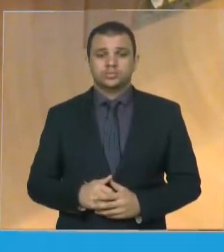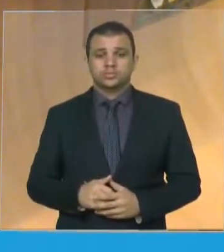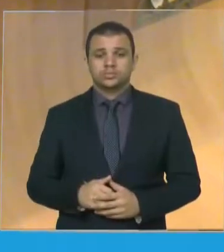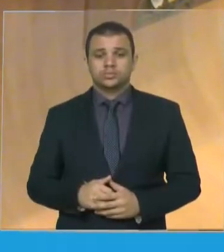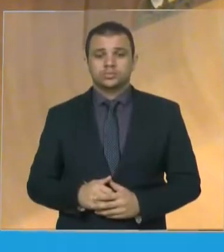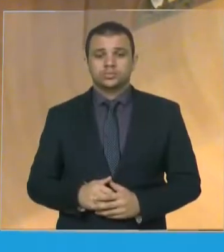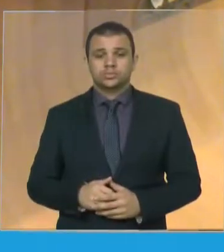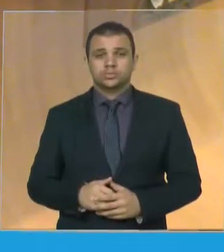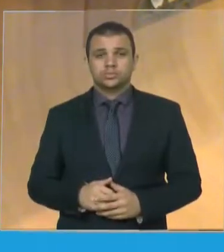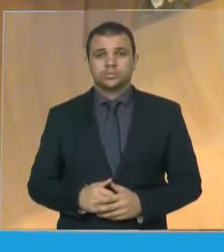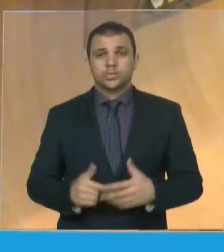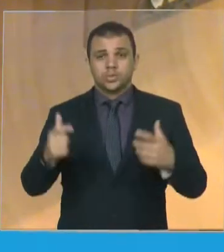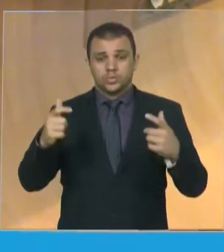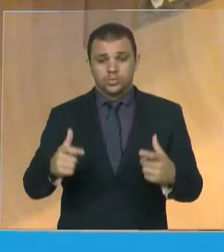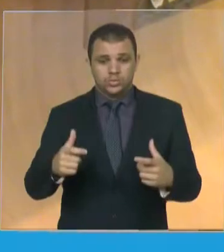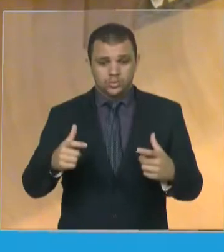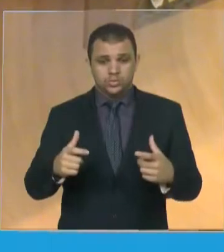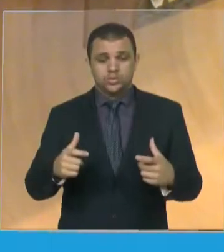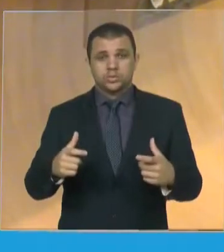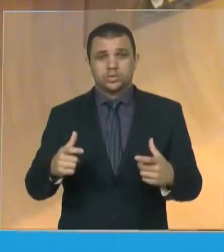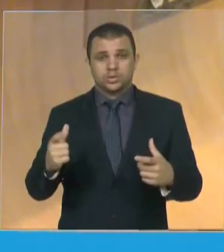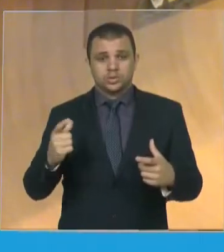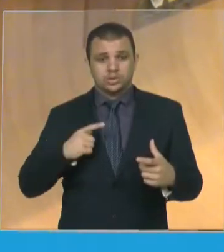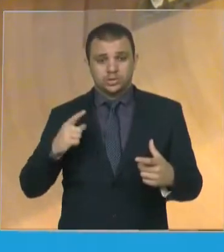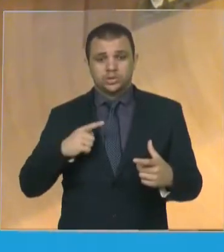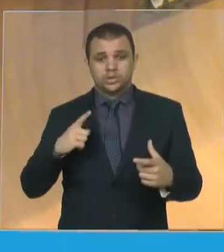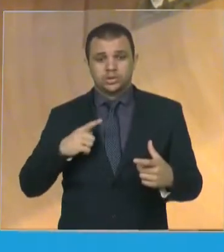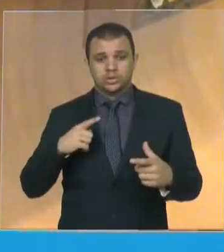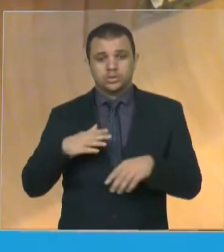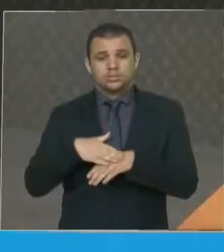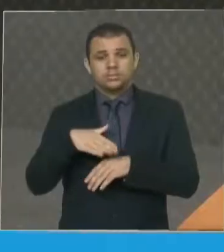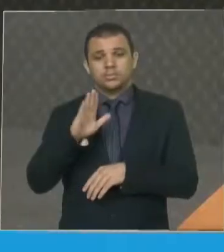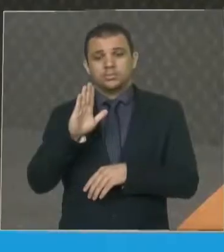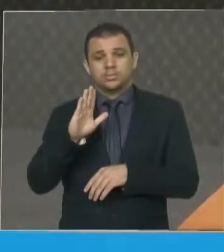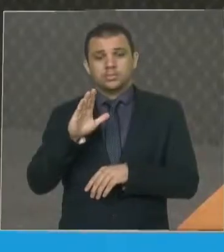um lugar que tem mais, tem por